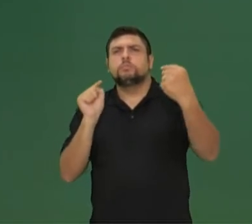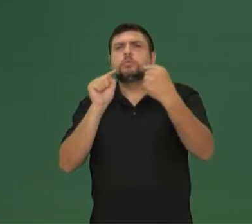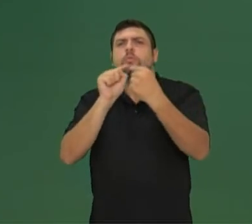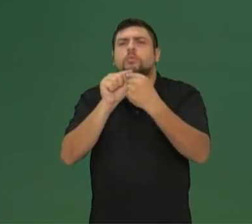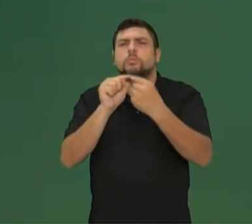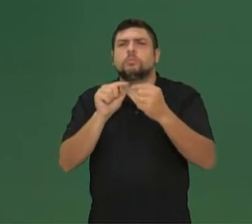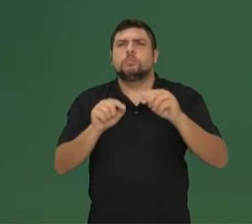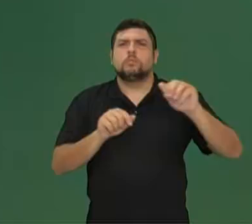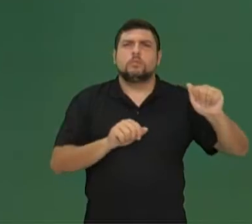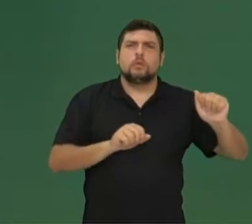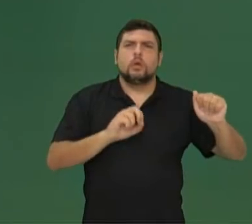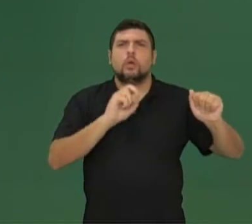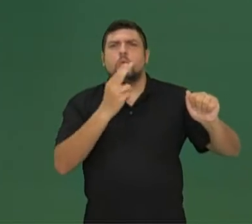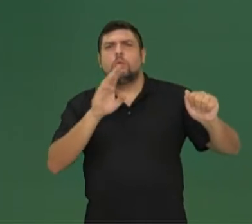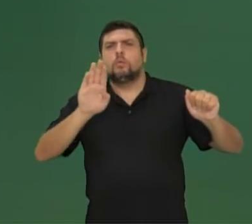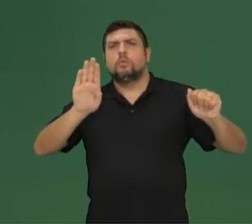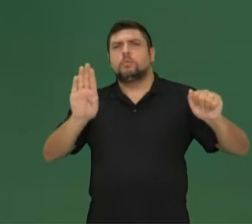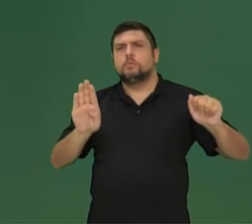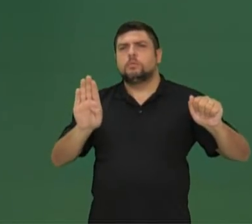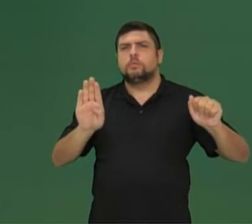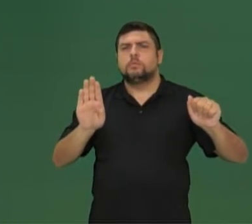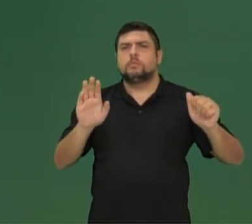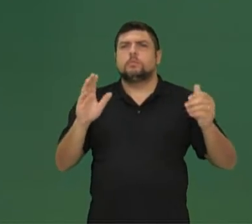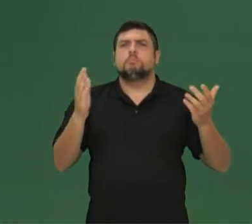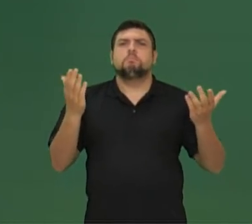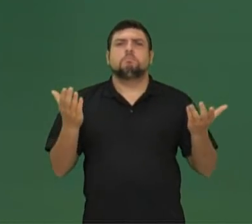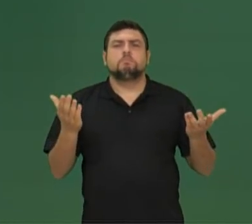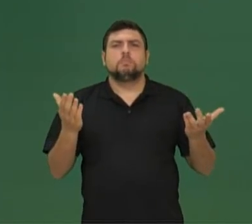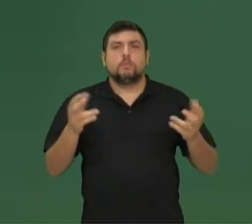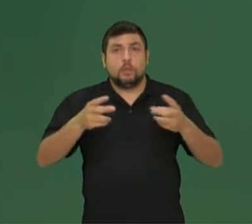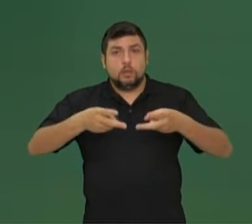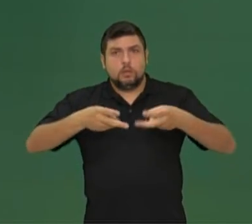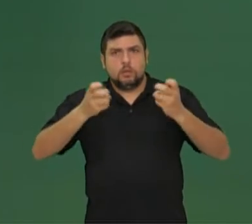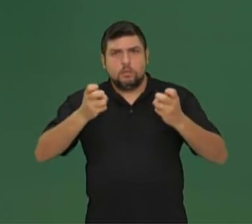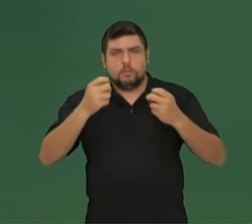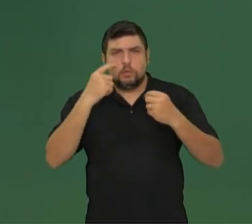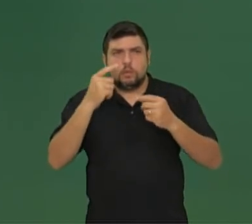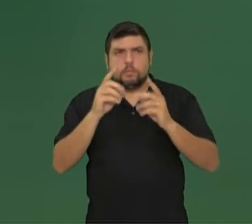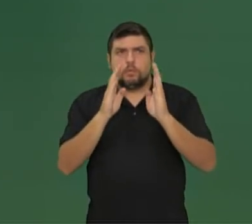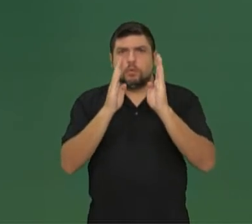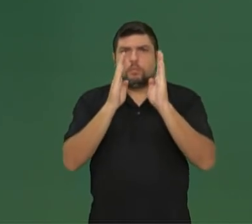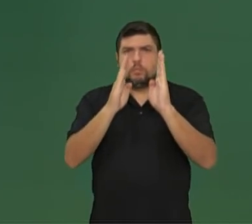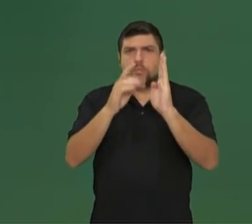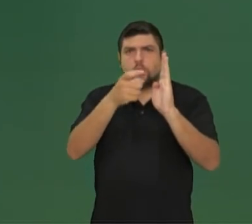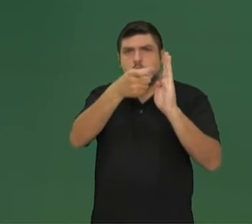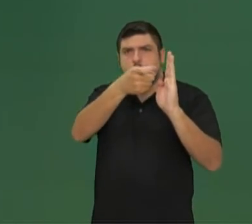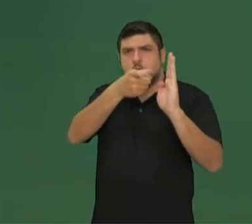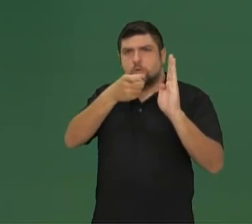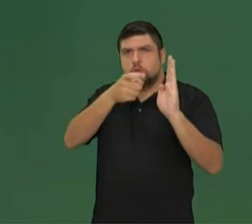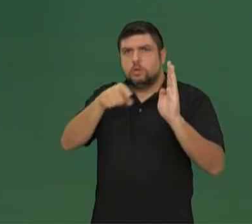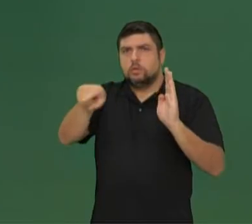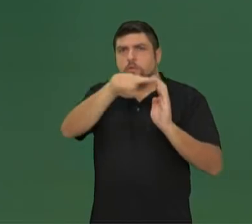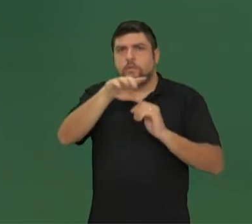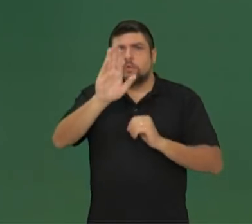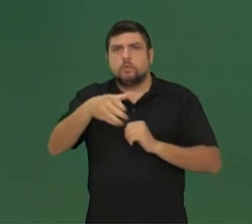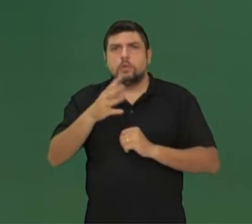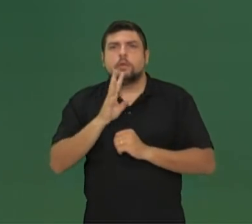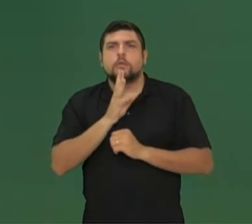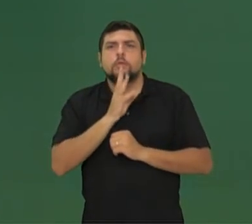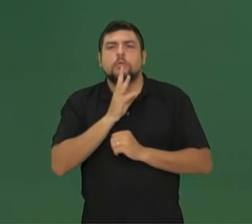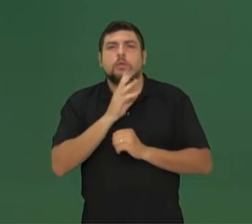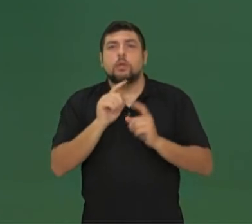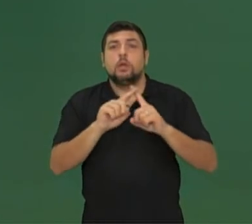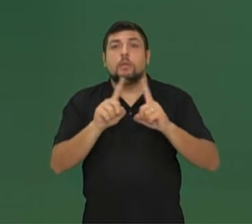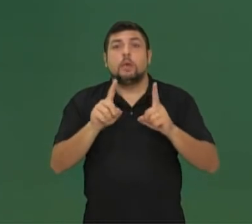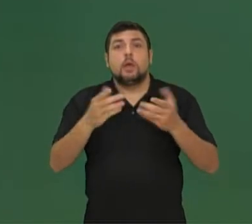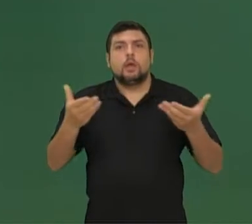ou a letra B? Percebam? Olha o módulo de x aqui. Vocês já conhecem esse módulo de x. Porém, vai acontecer